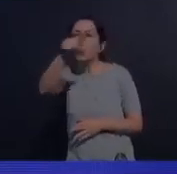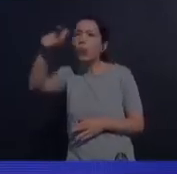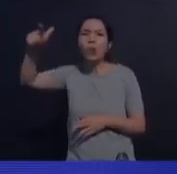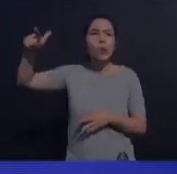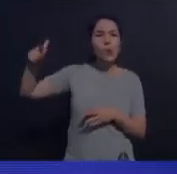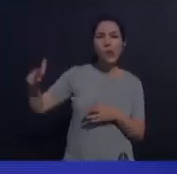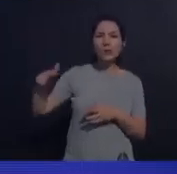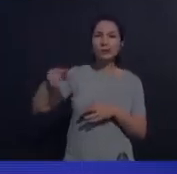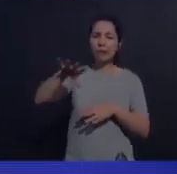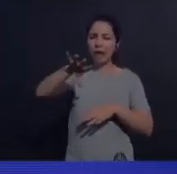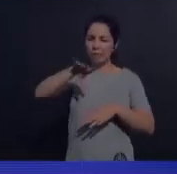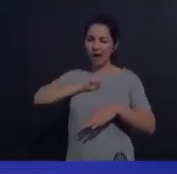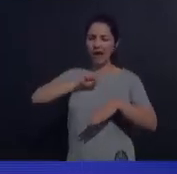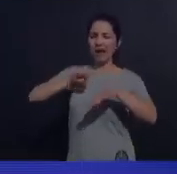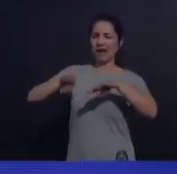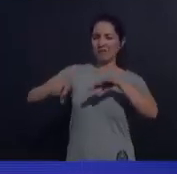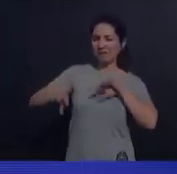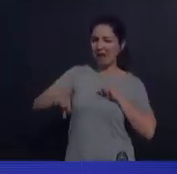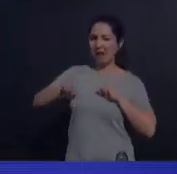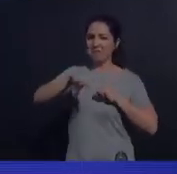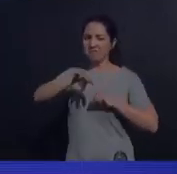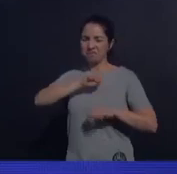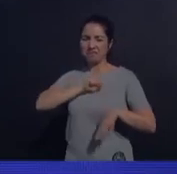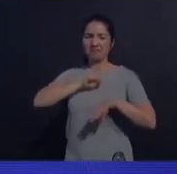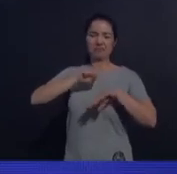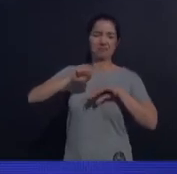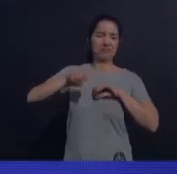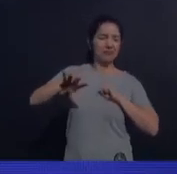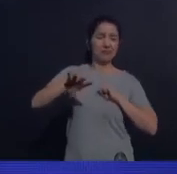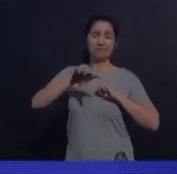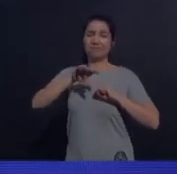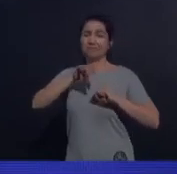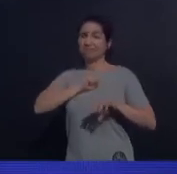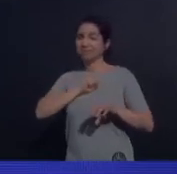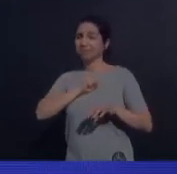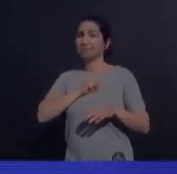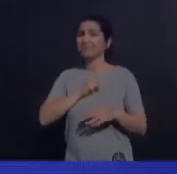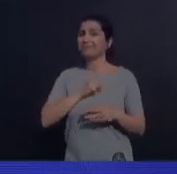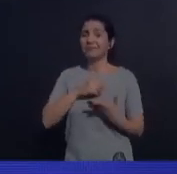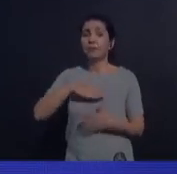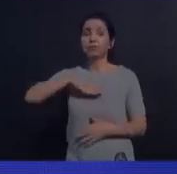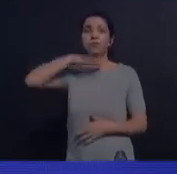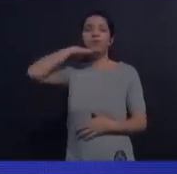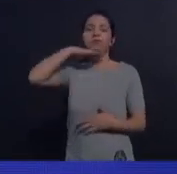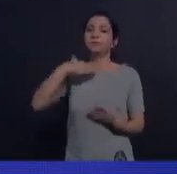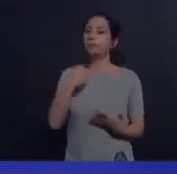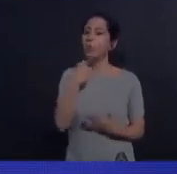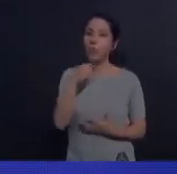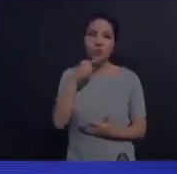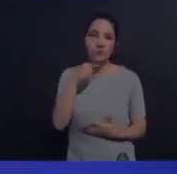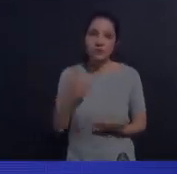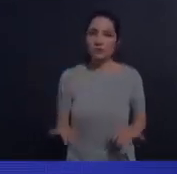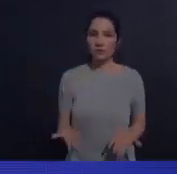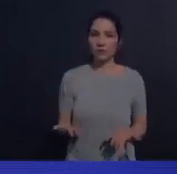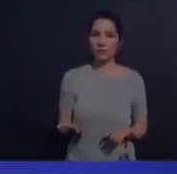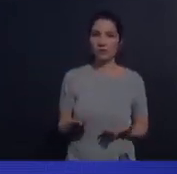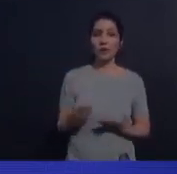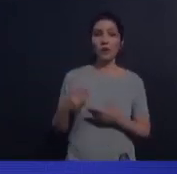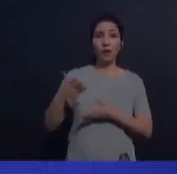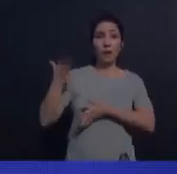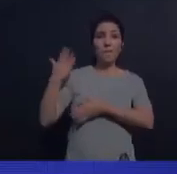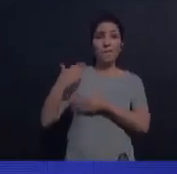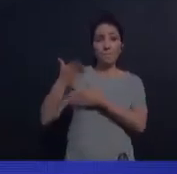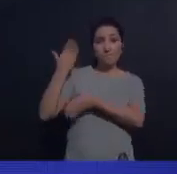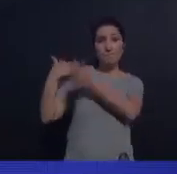vamos ter gente vai acumular acumulando nosso coração gente nós não vamos dar conta sabe quem vive de passado todo mundo